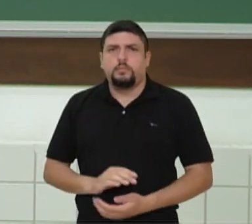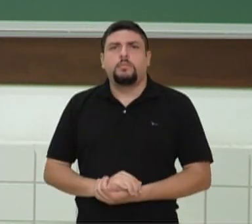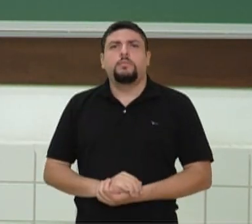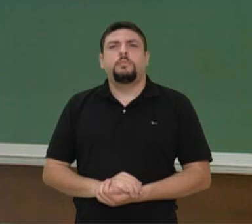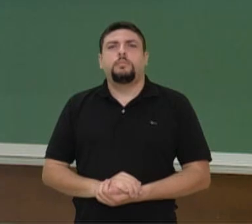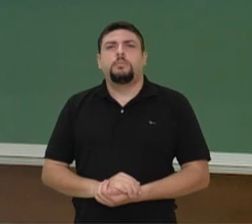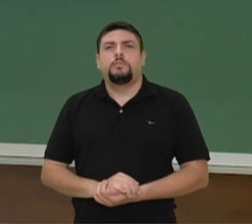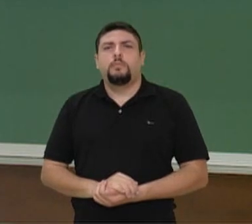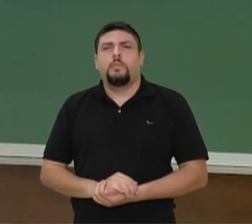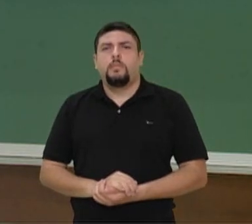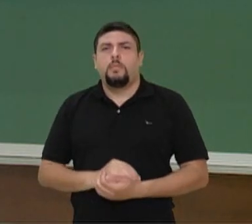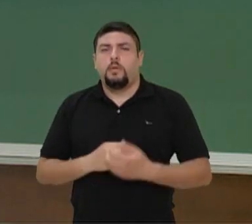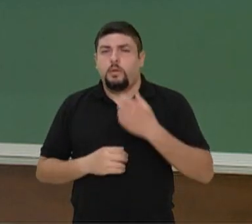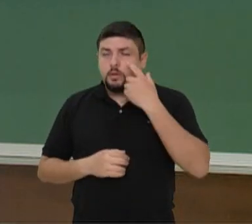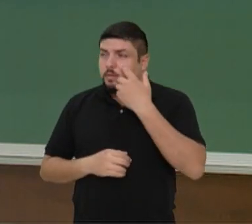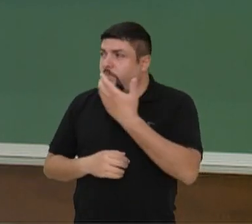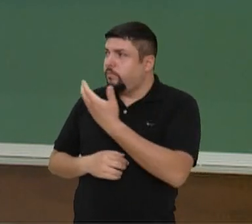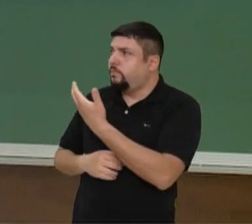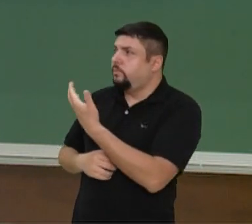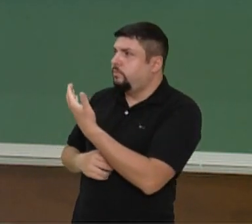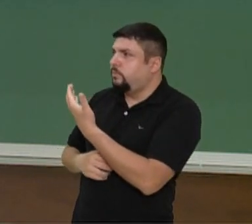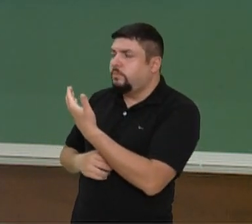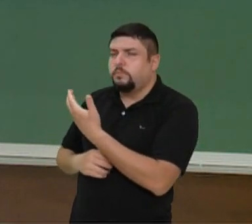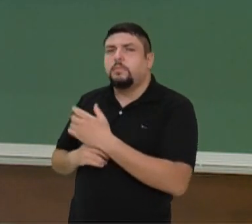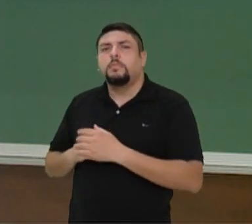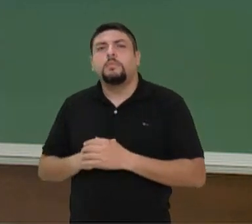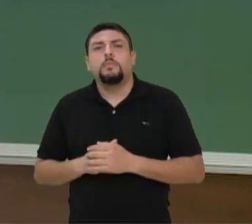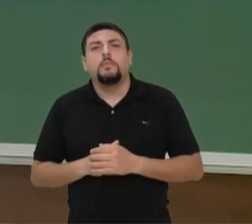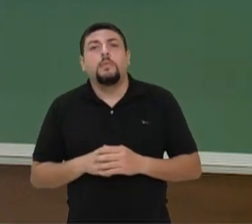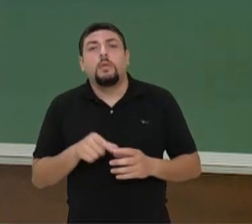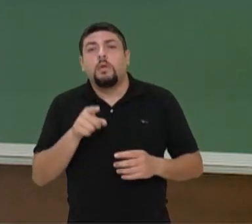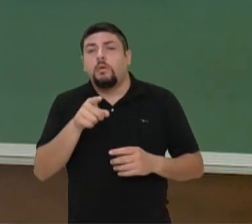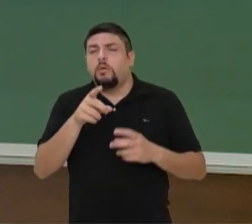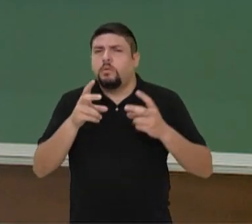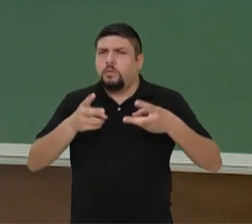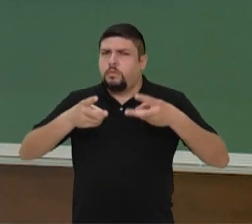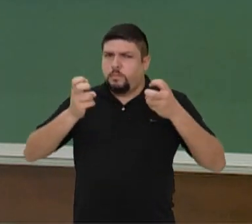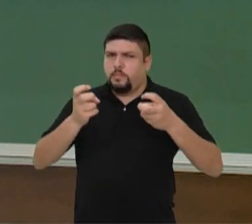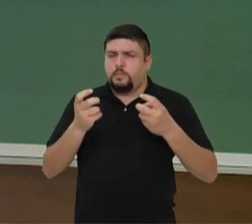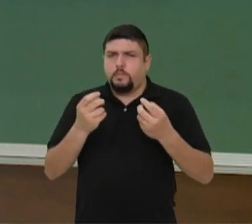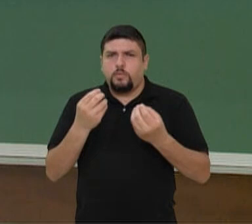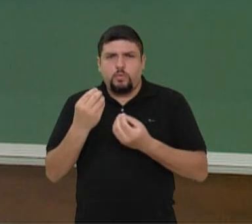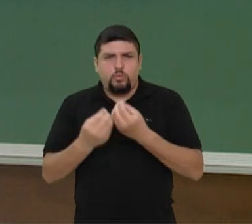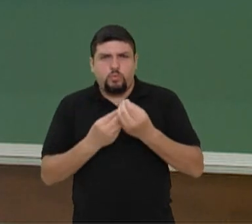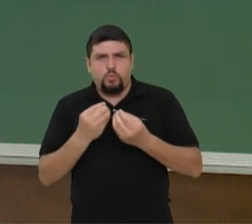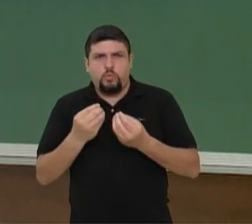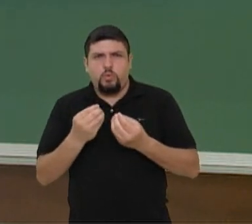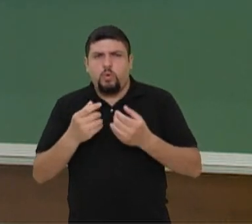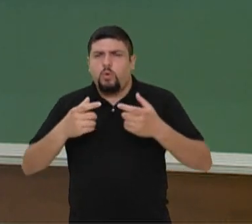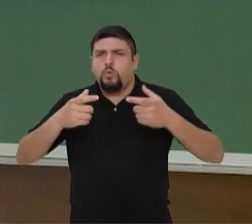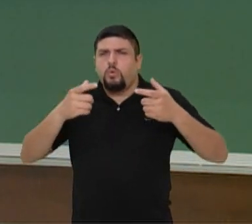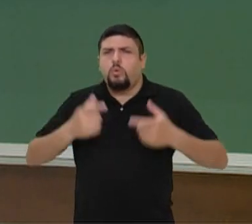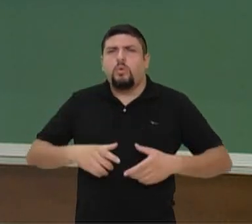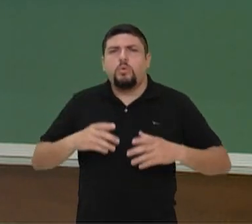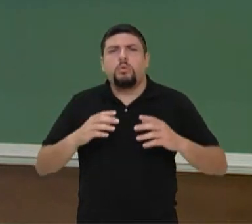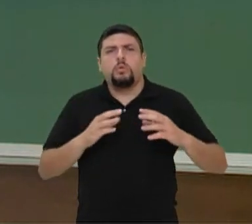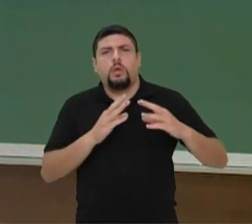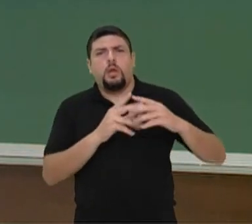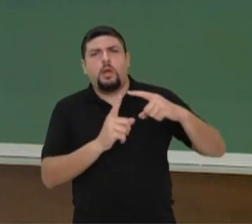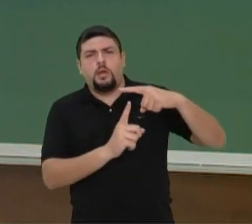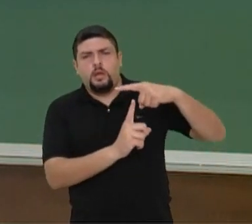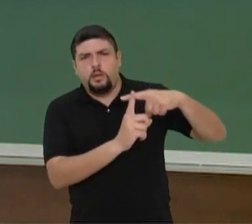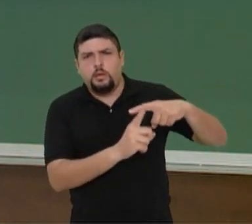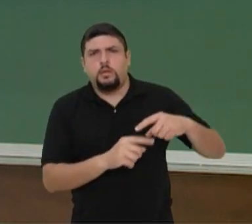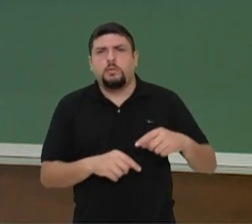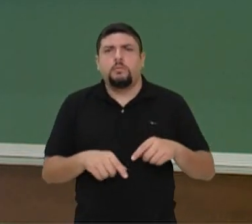tem aí a representação esquemática e você no slide pode perceber que é facilmente identificável que a catedral, né, o